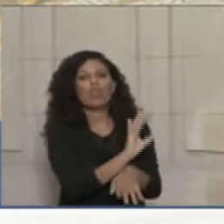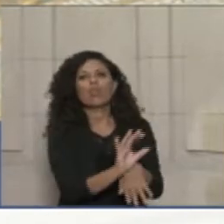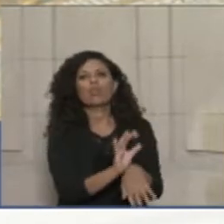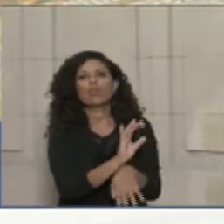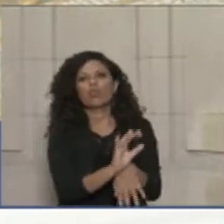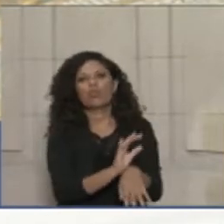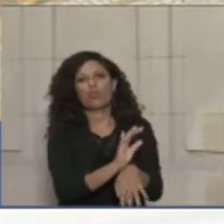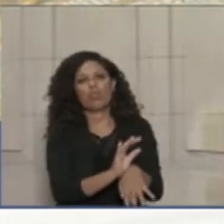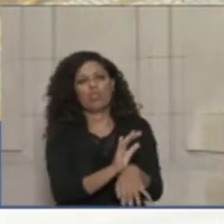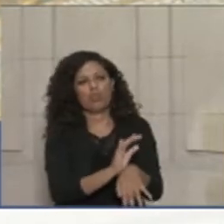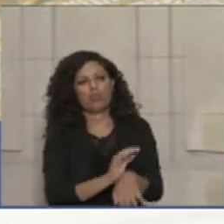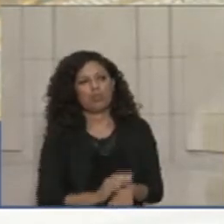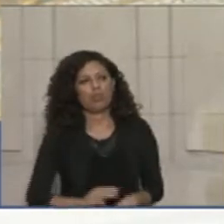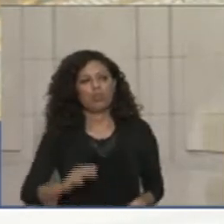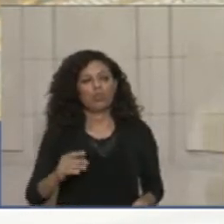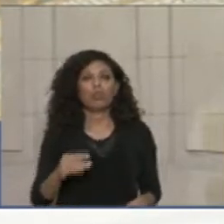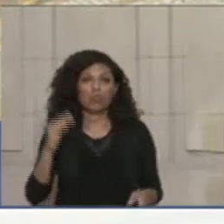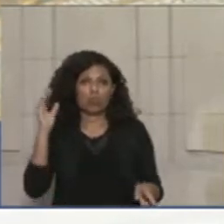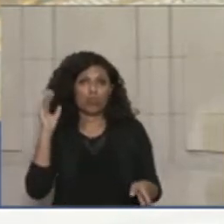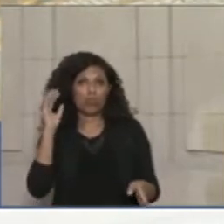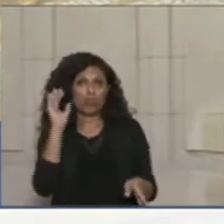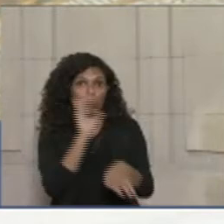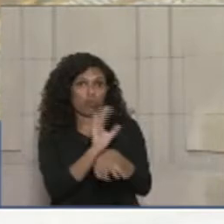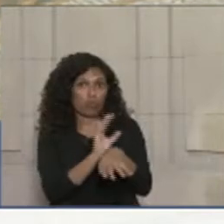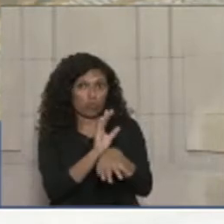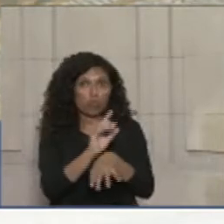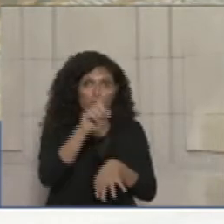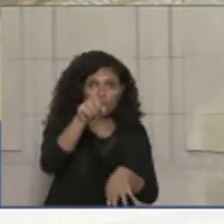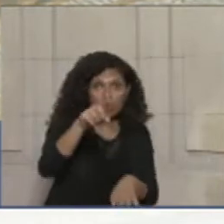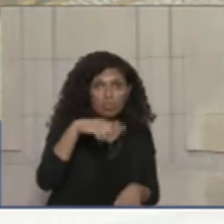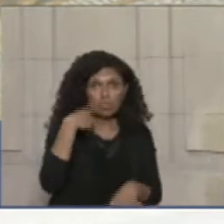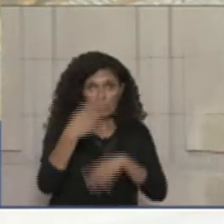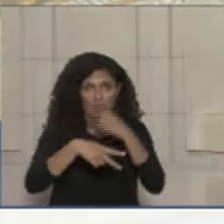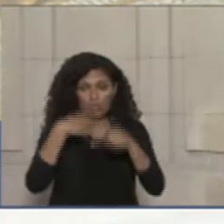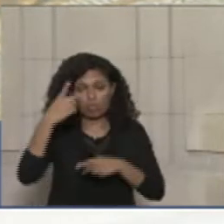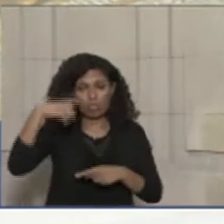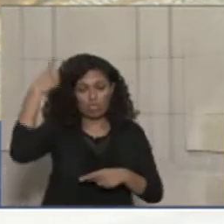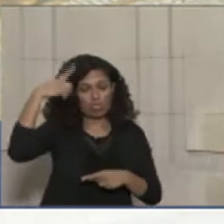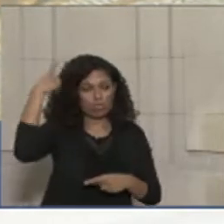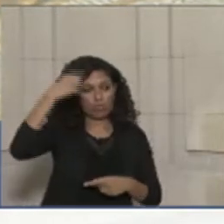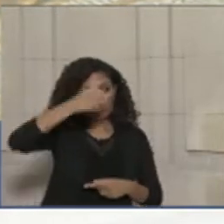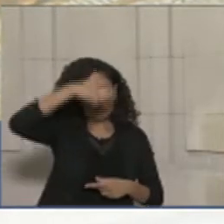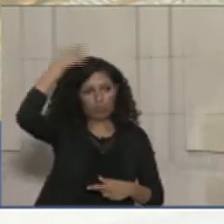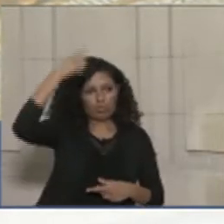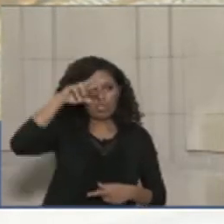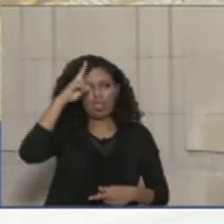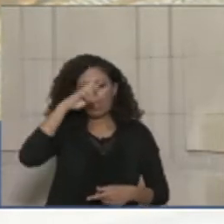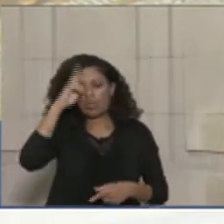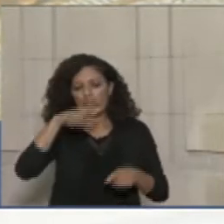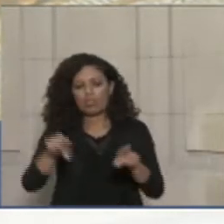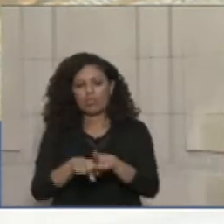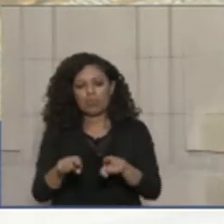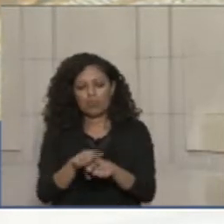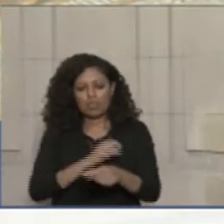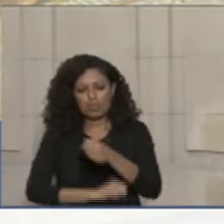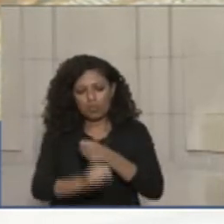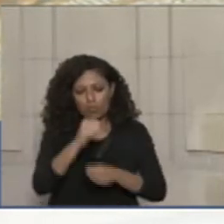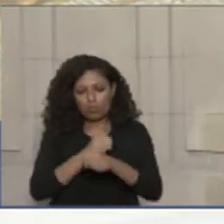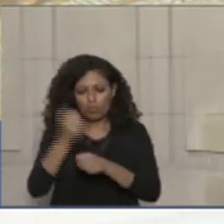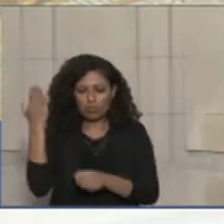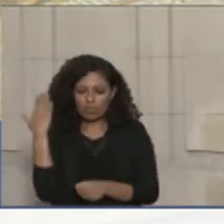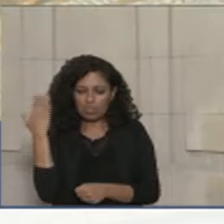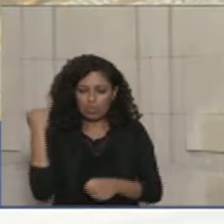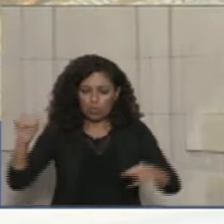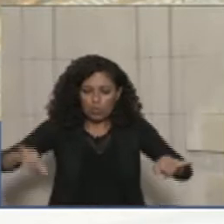Essa Constituição que o senhor evoca e traz também a lembrança dos anos de chumbo. É muito